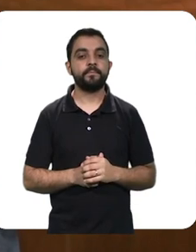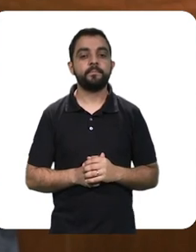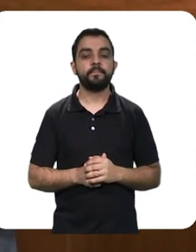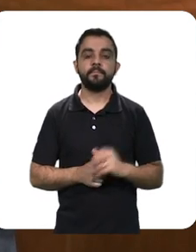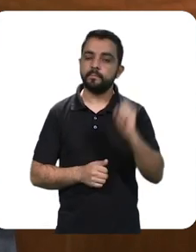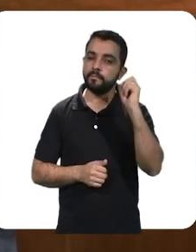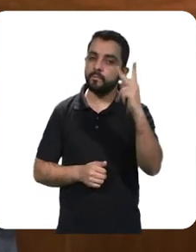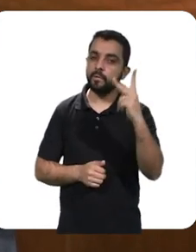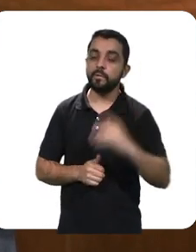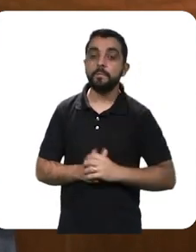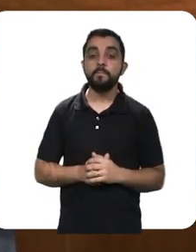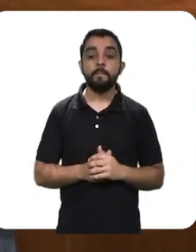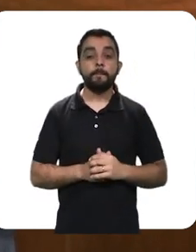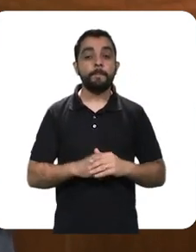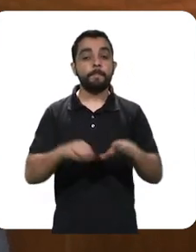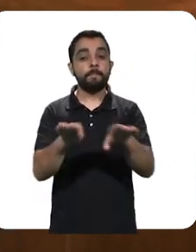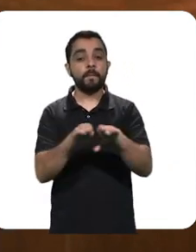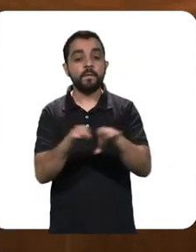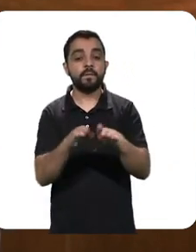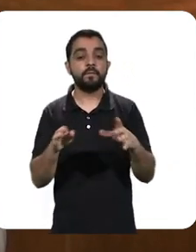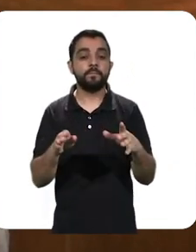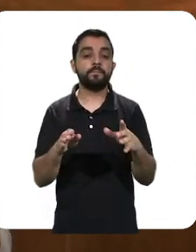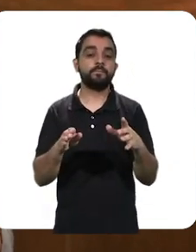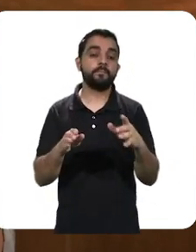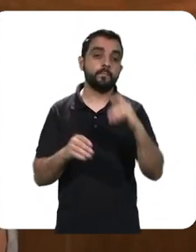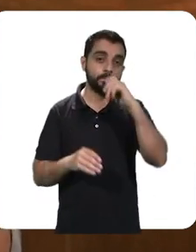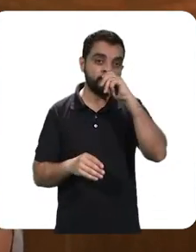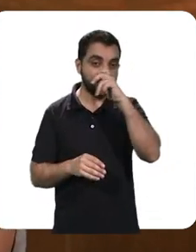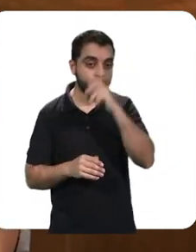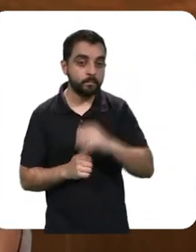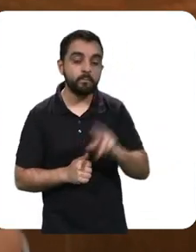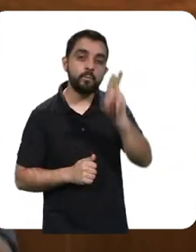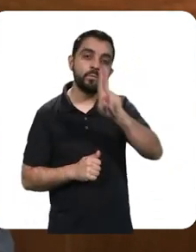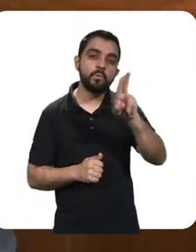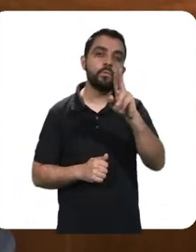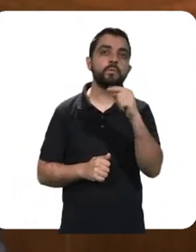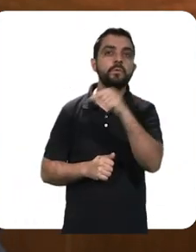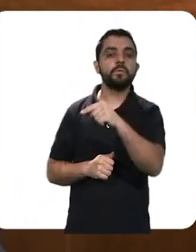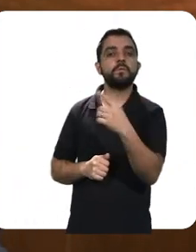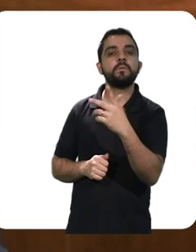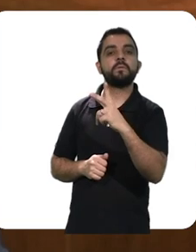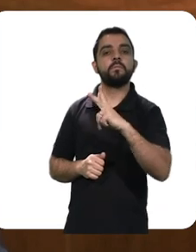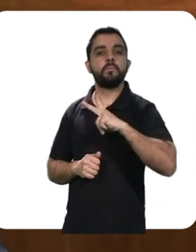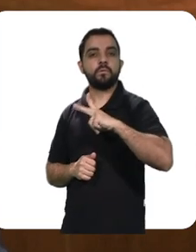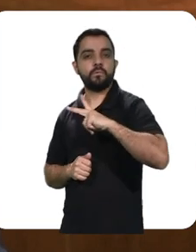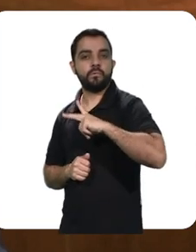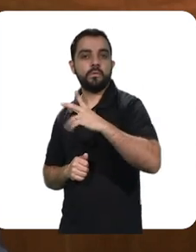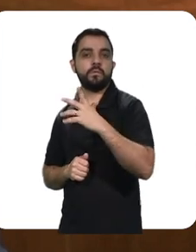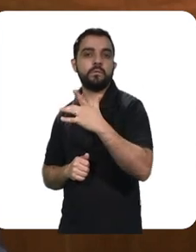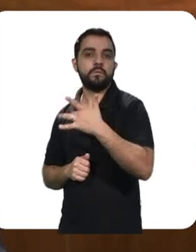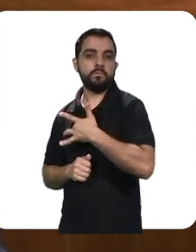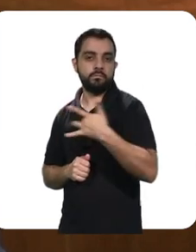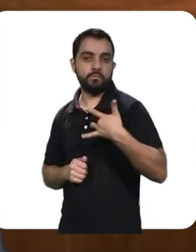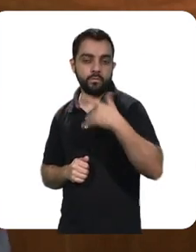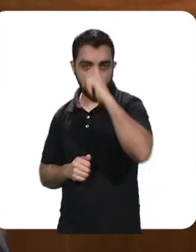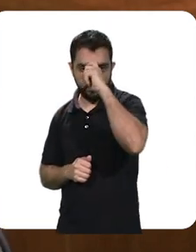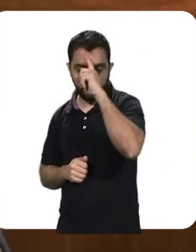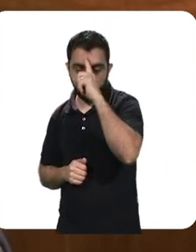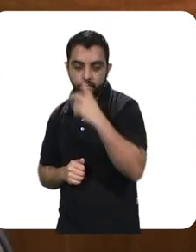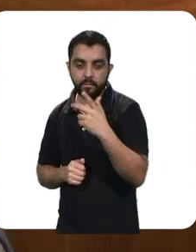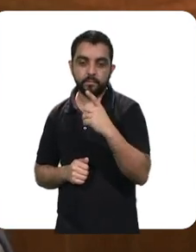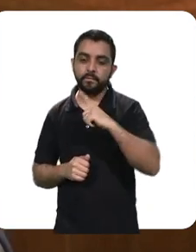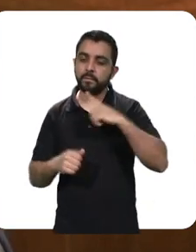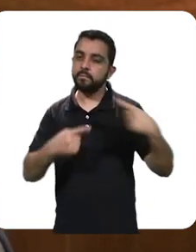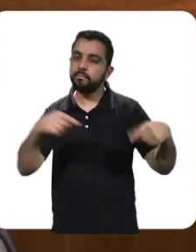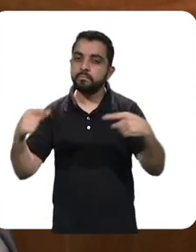Perfeito, professor. O professor citou a questão da subnotificação, e aí é um tema interessante para a gente debater, né? Então, tem